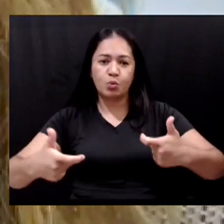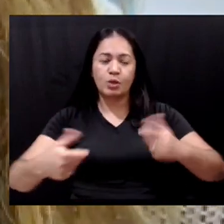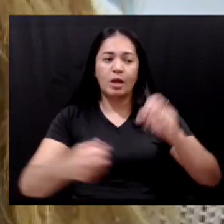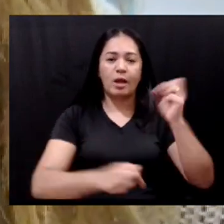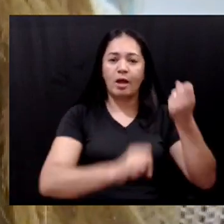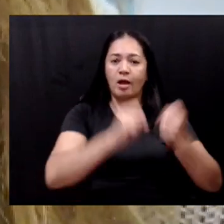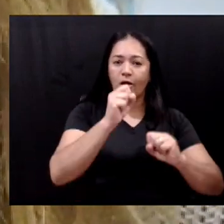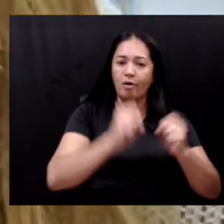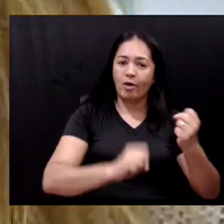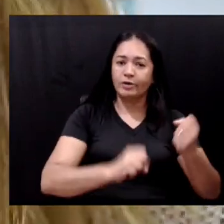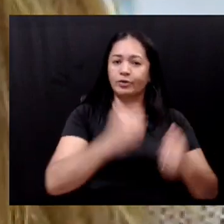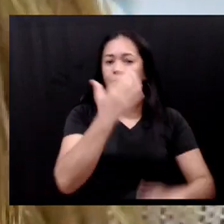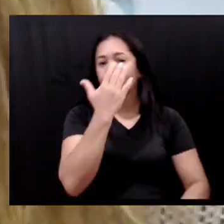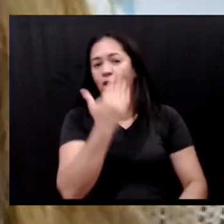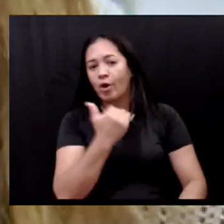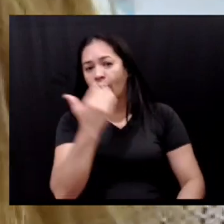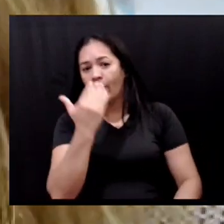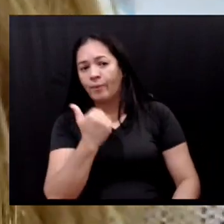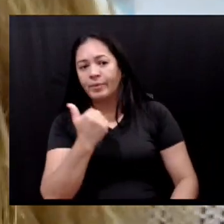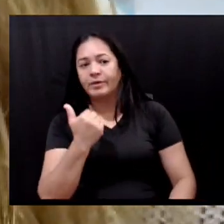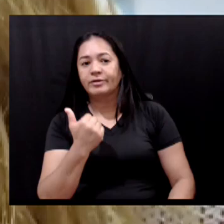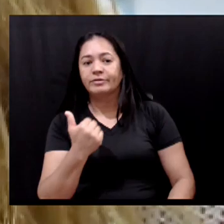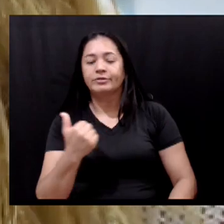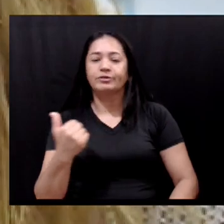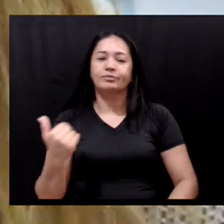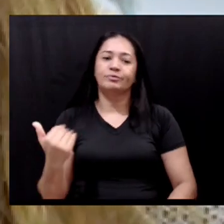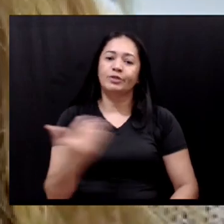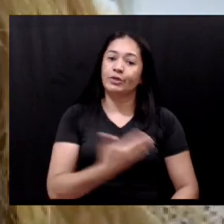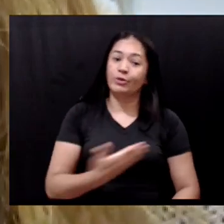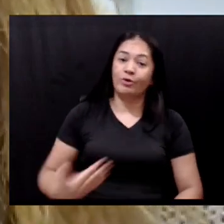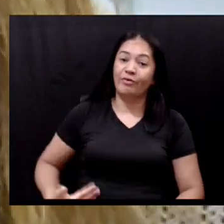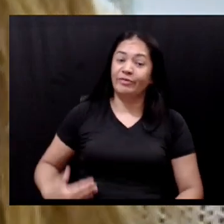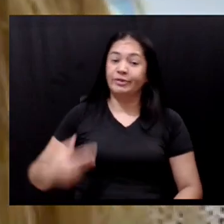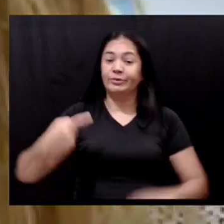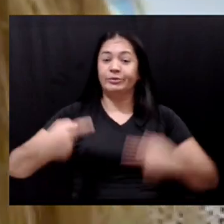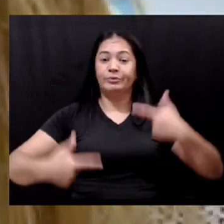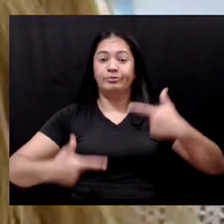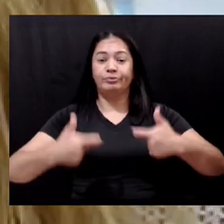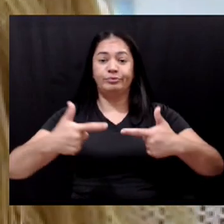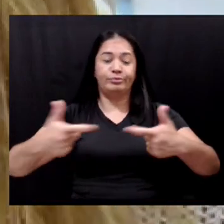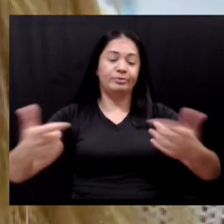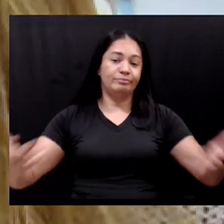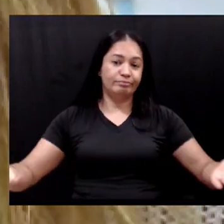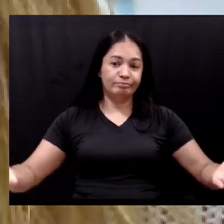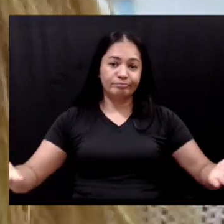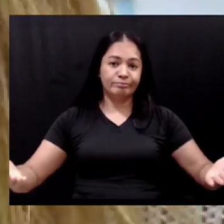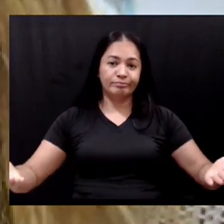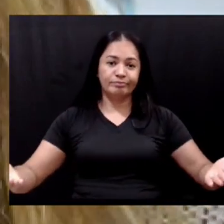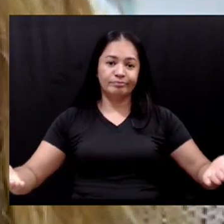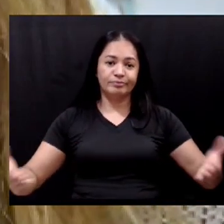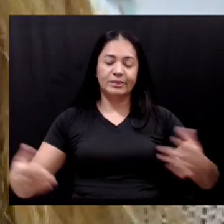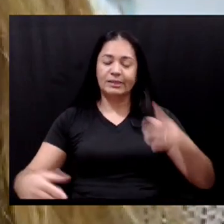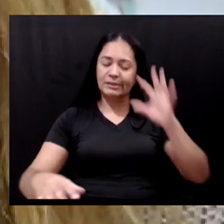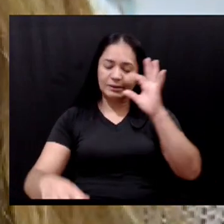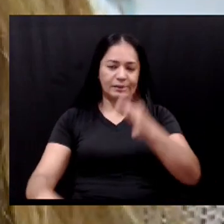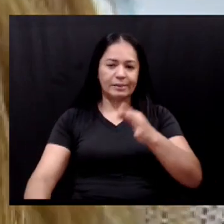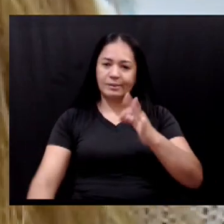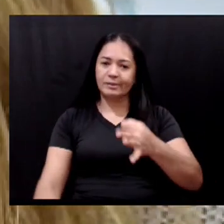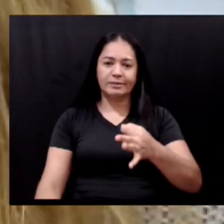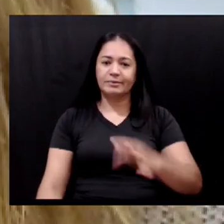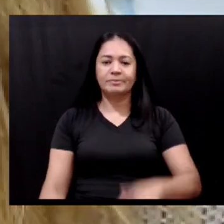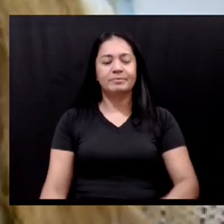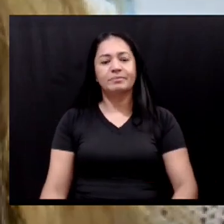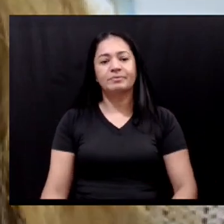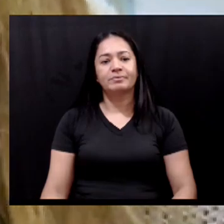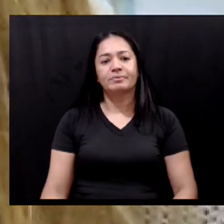e o governo, né, e as políticas que são colocadas. Sem dúvida, eu acho que existe